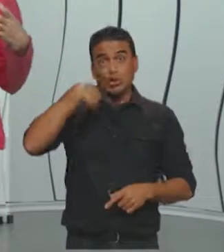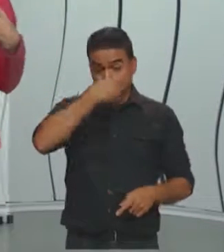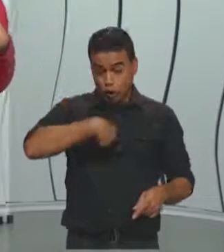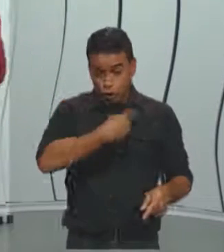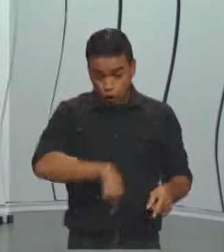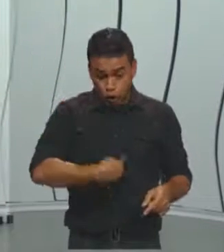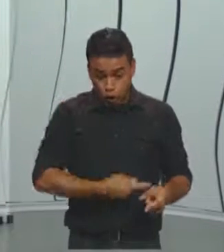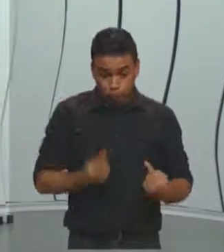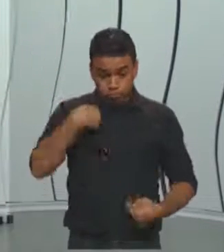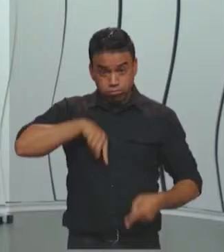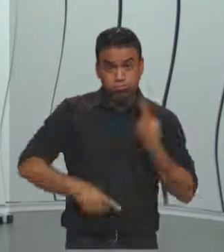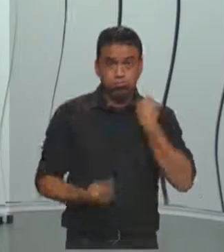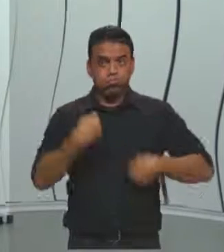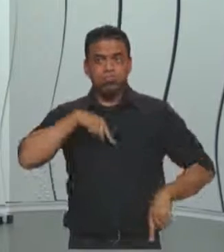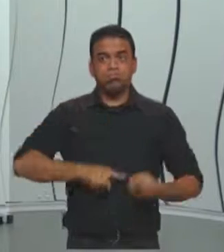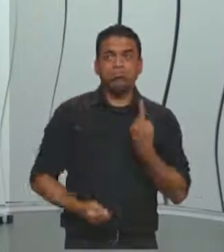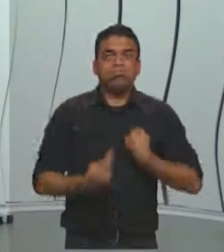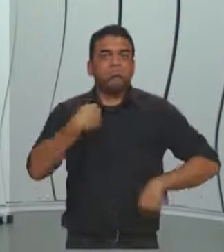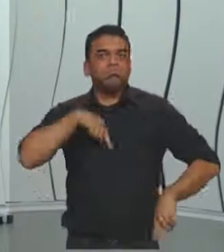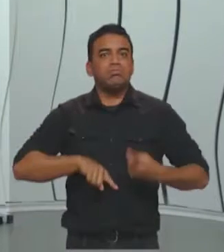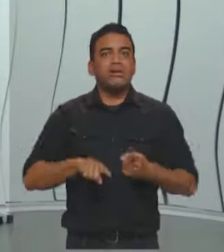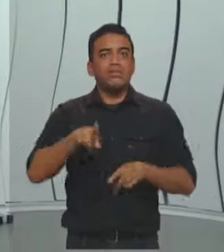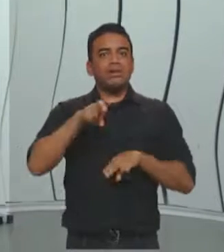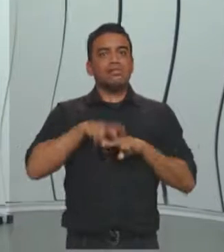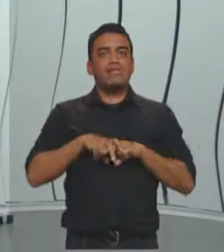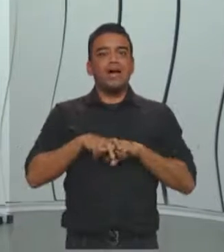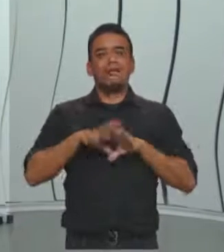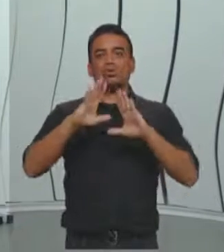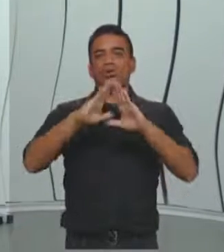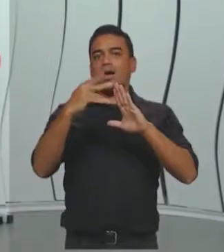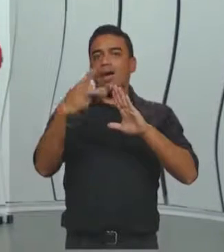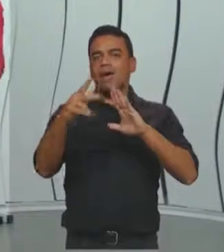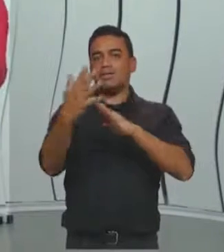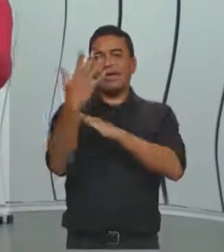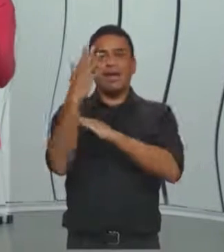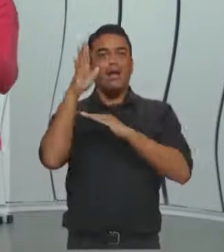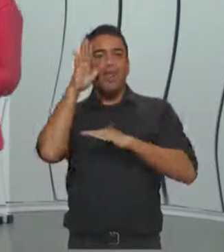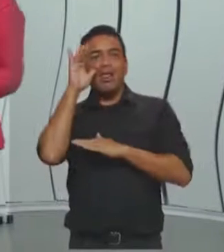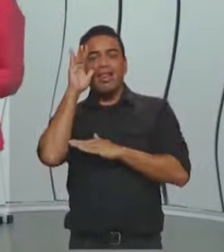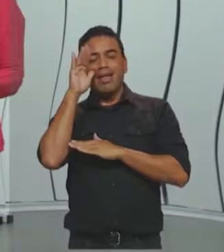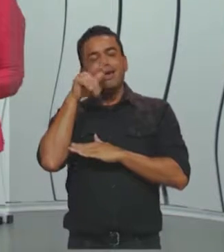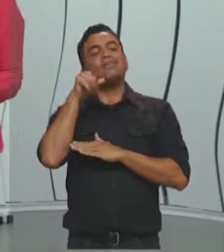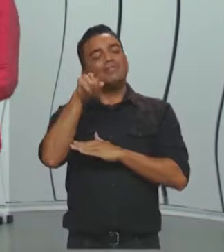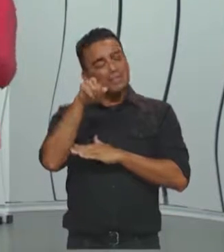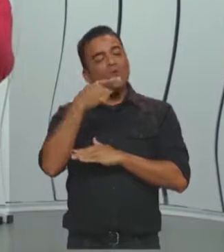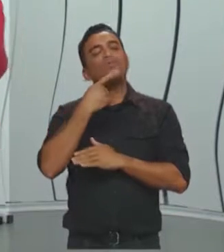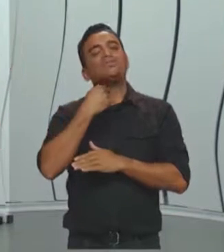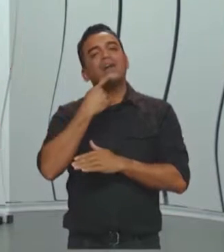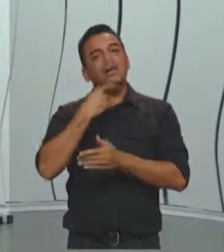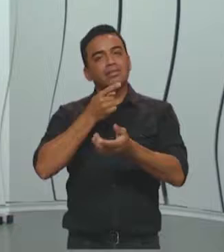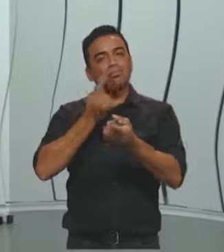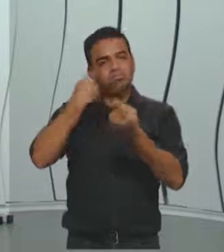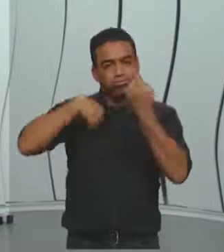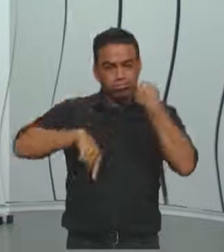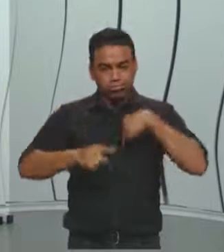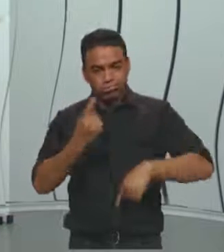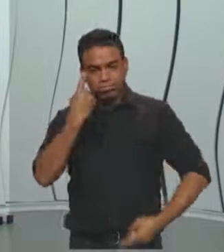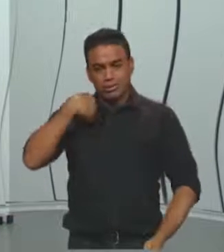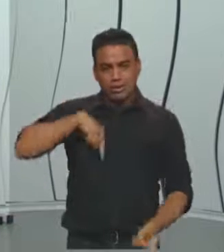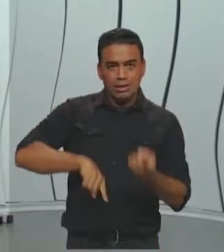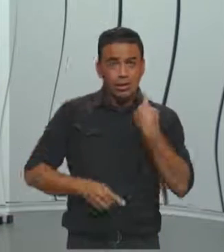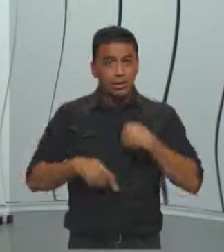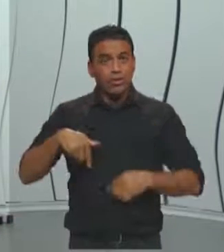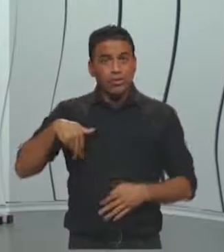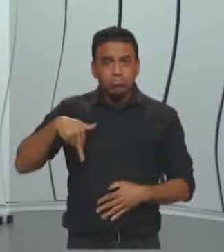parar. Mesmo você sentadinho aí na sua casa me assistindo, o seu sangue está circulando. Quando você anda,